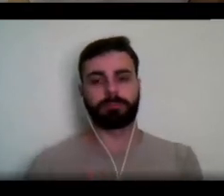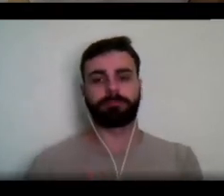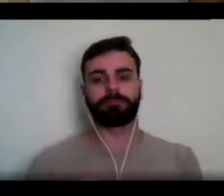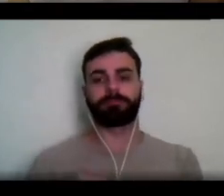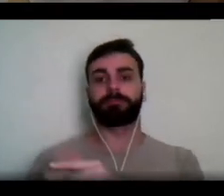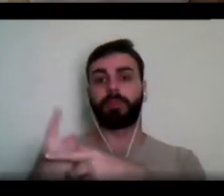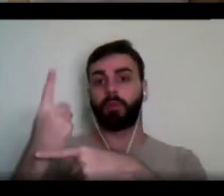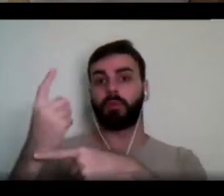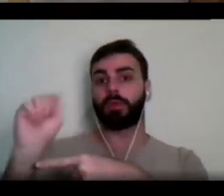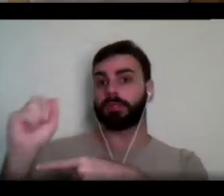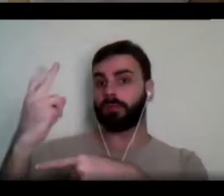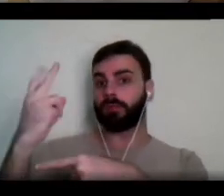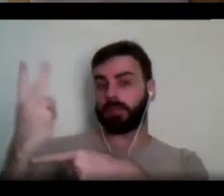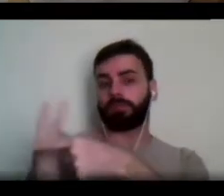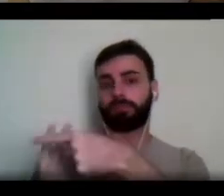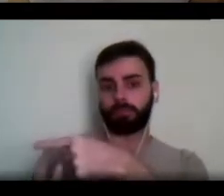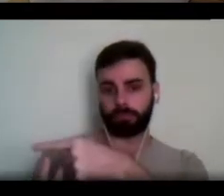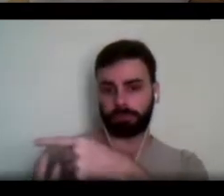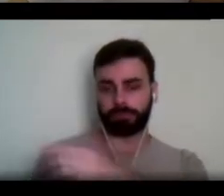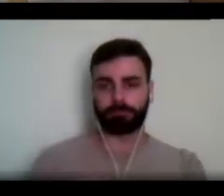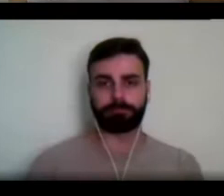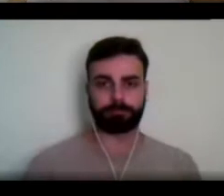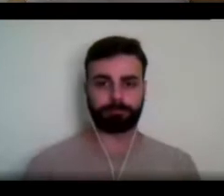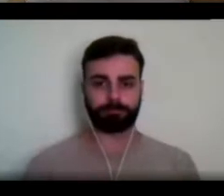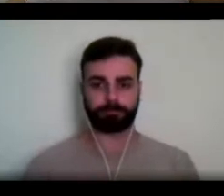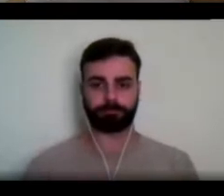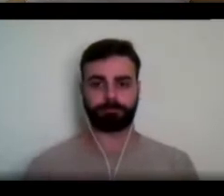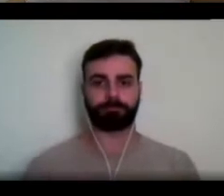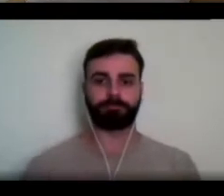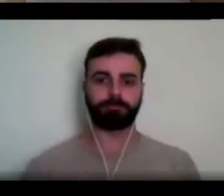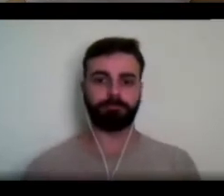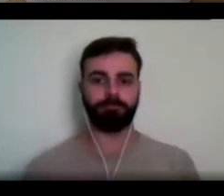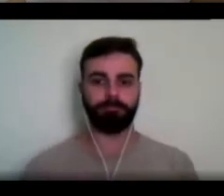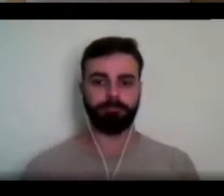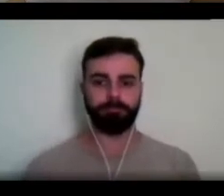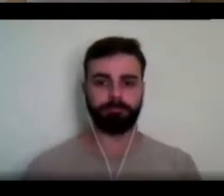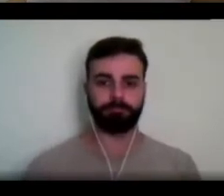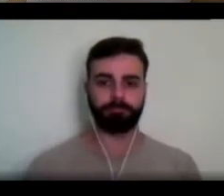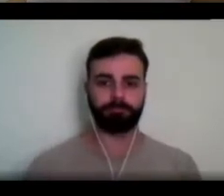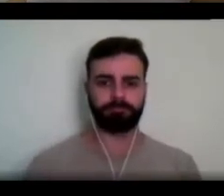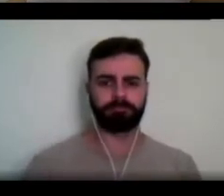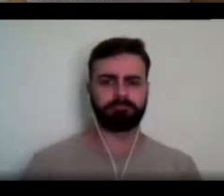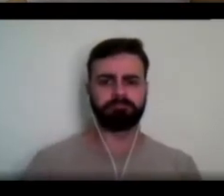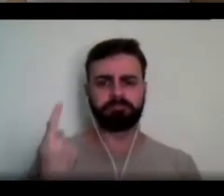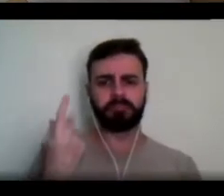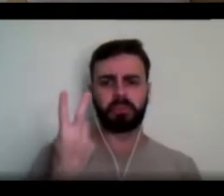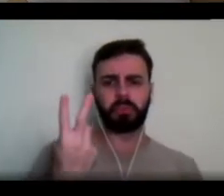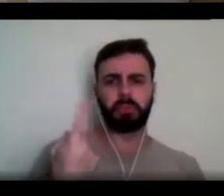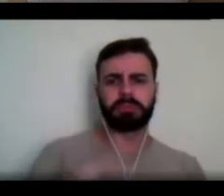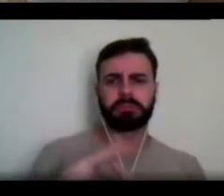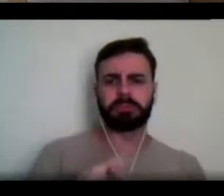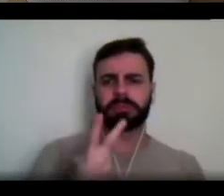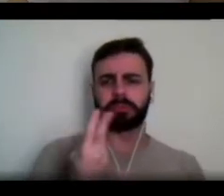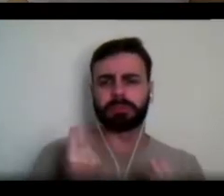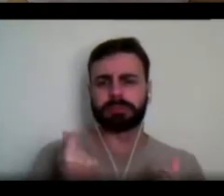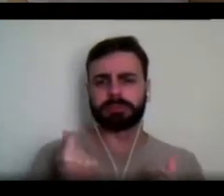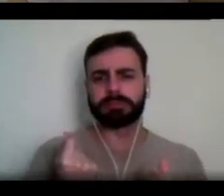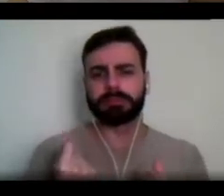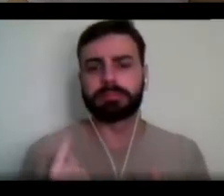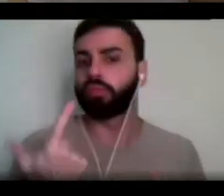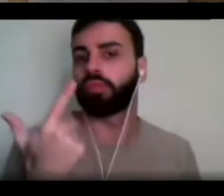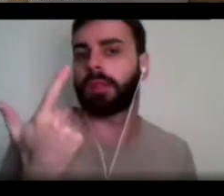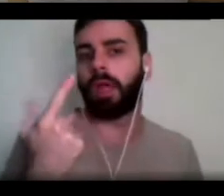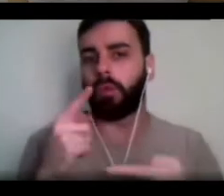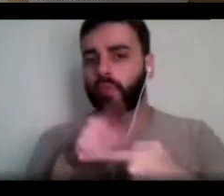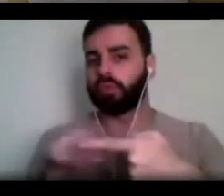quadrado, né? De onde que eu tirei esse 2 aqui? Não, esse 2 não tem, não. O 2 está aqui já.